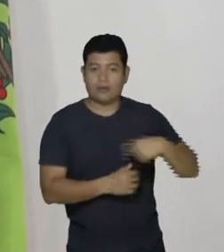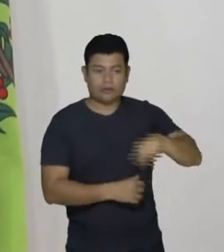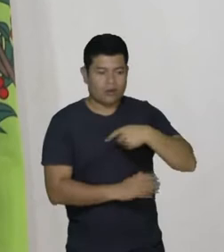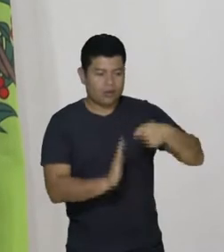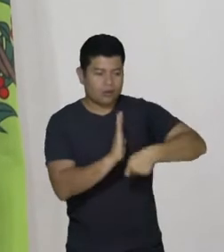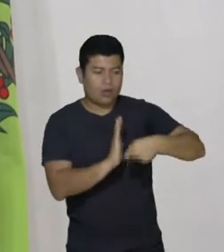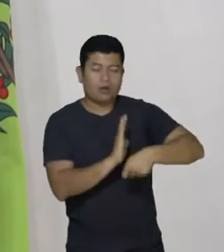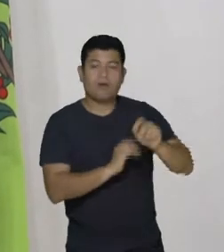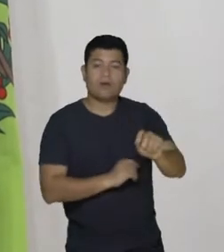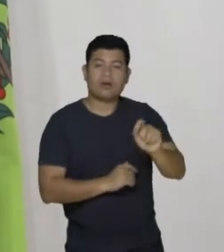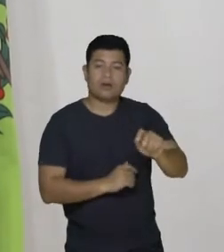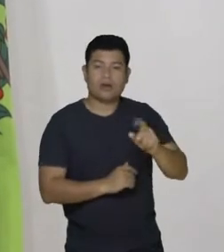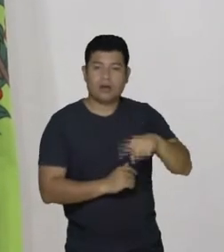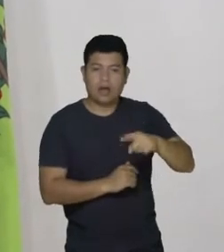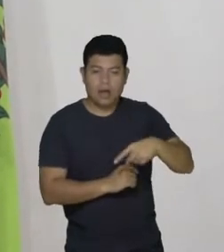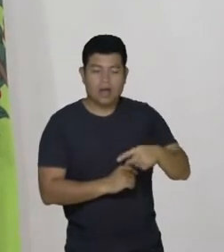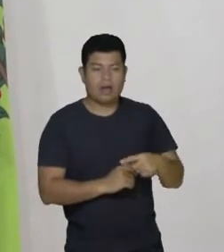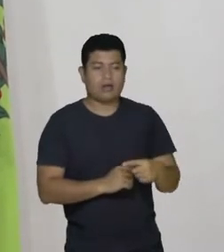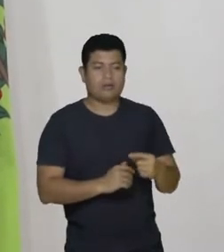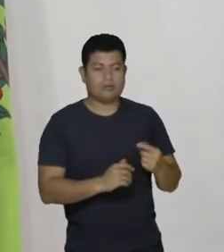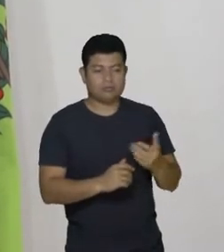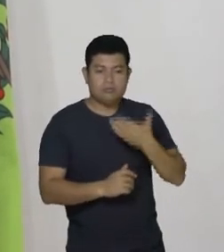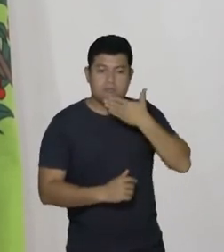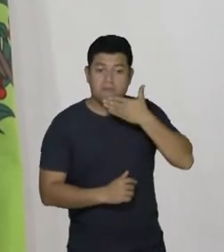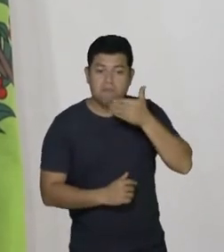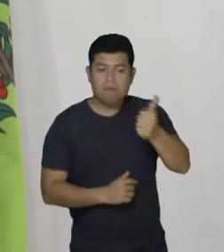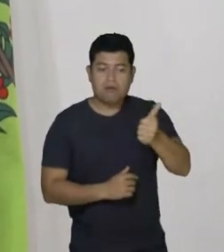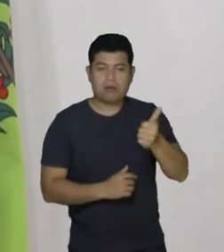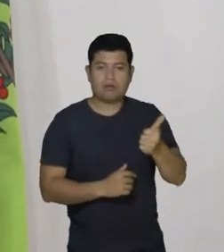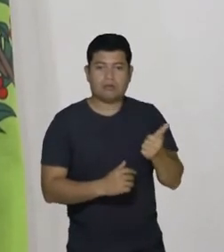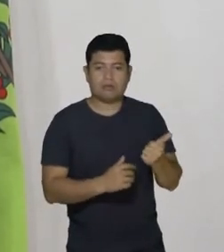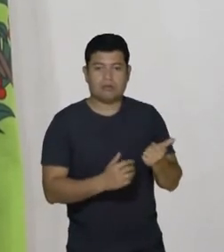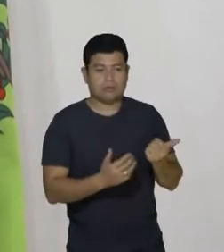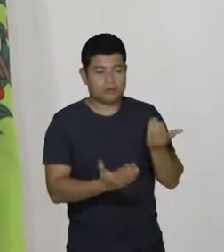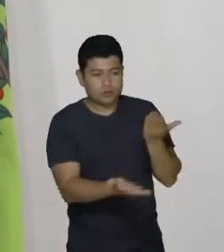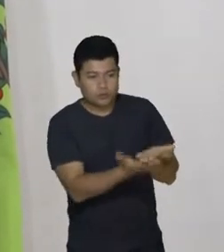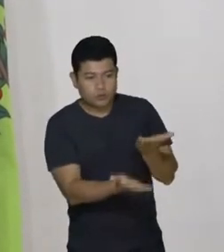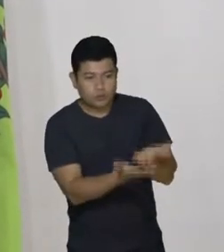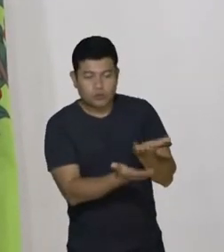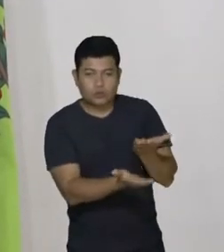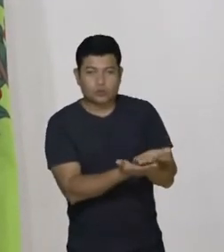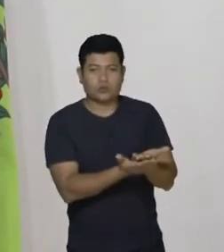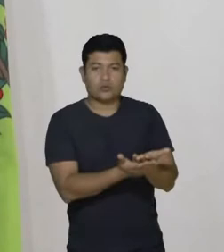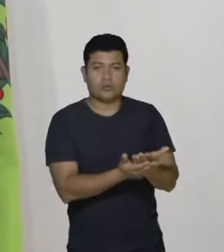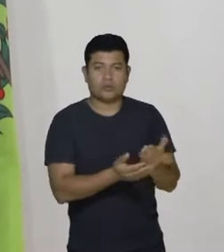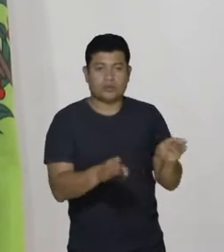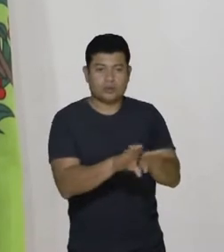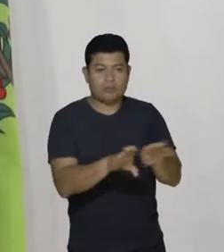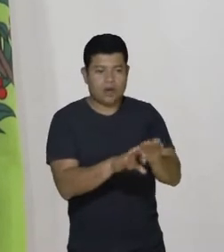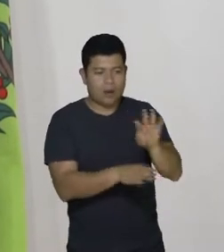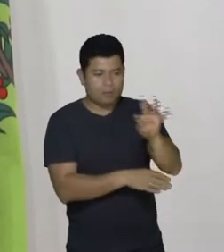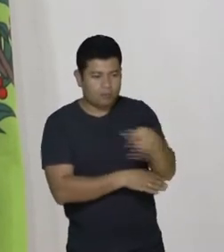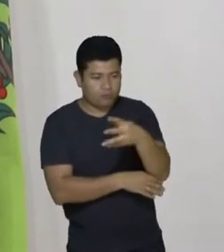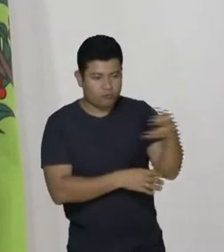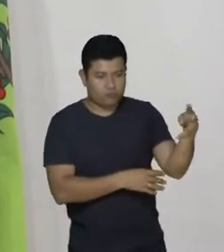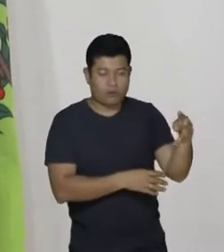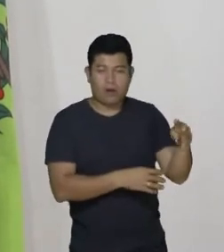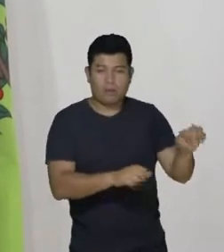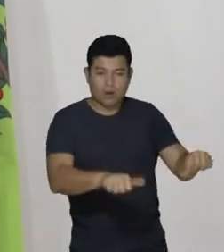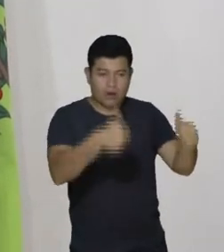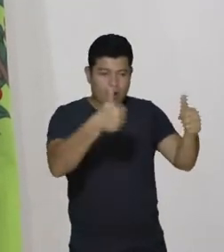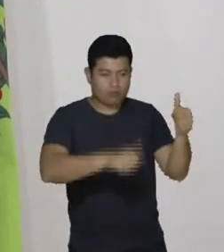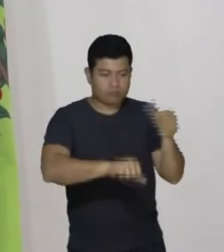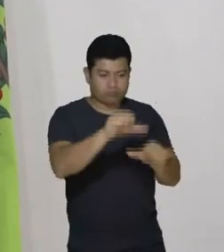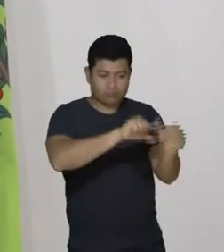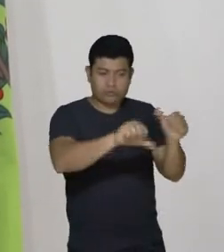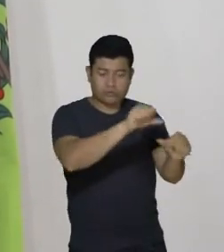alunos, de estudo, era o aprimoramento da grade curricular, era uma constante